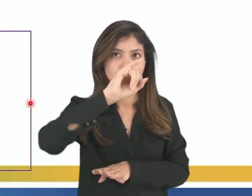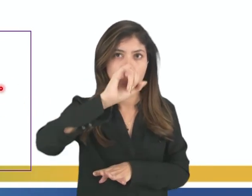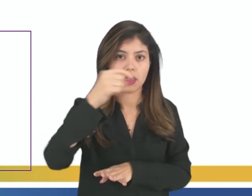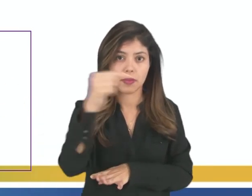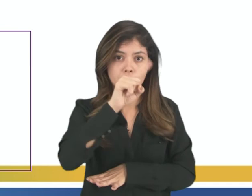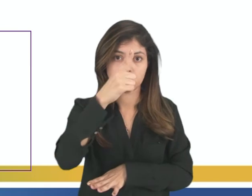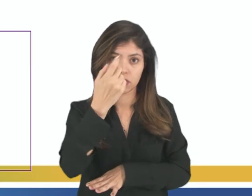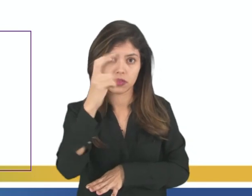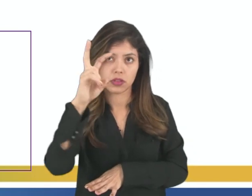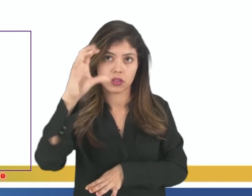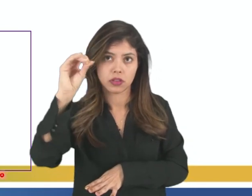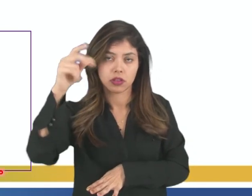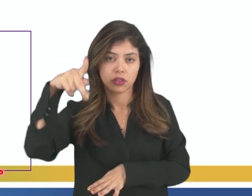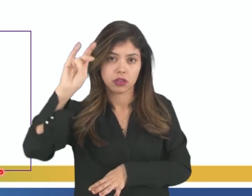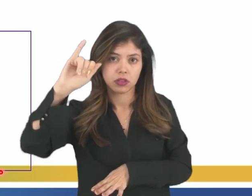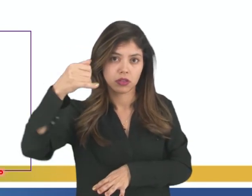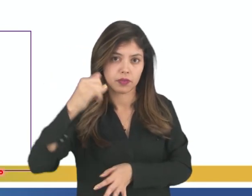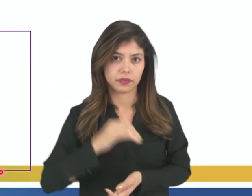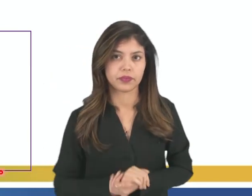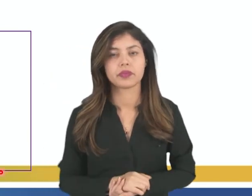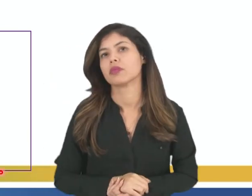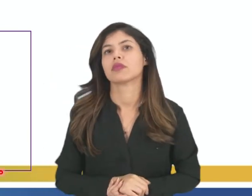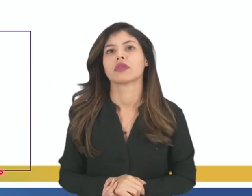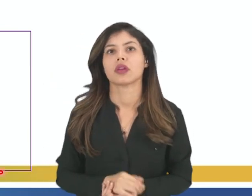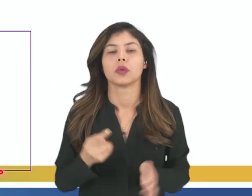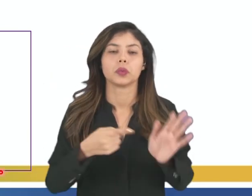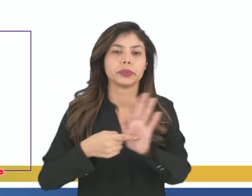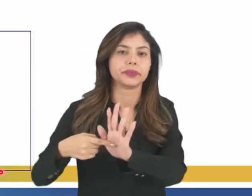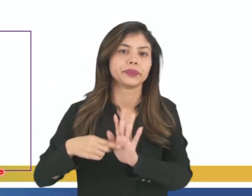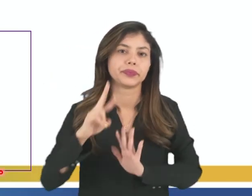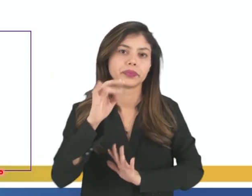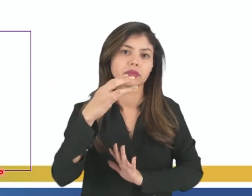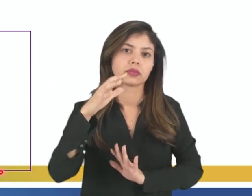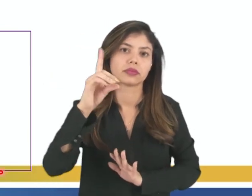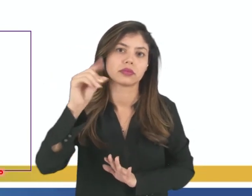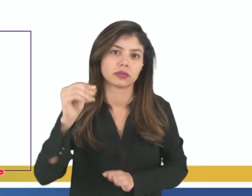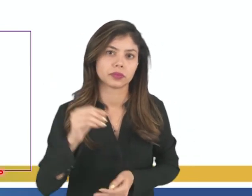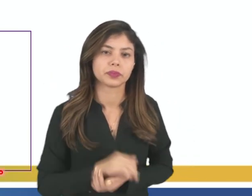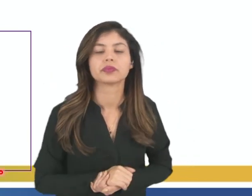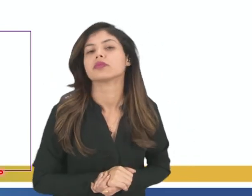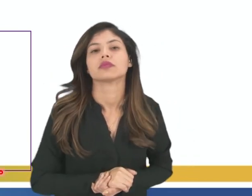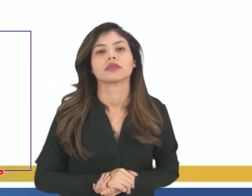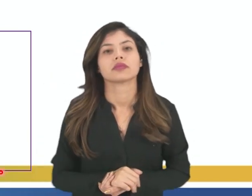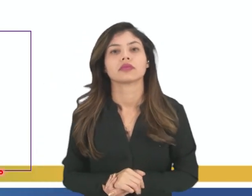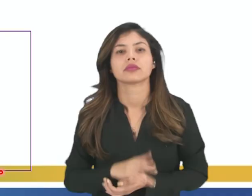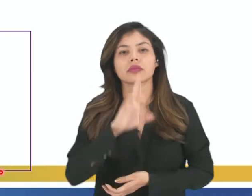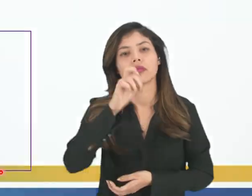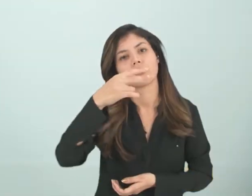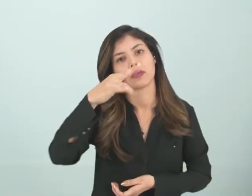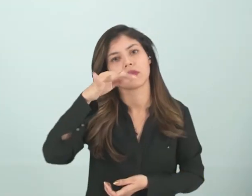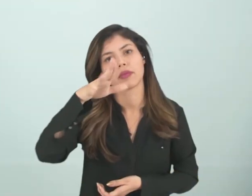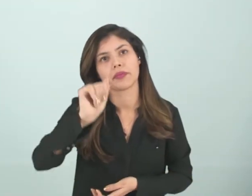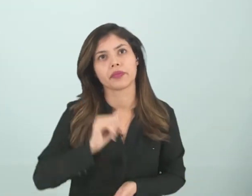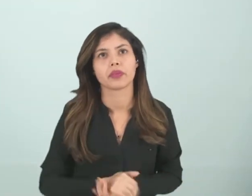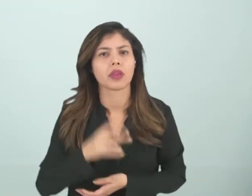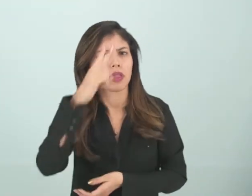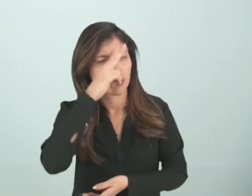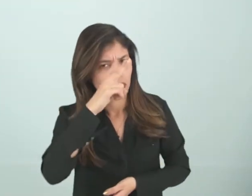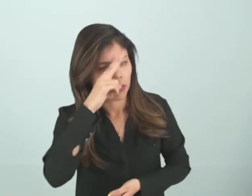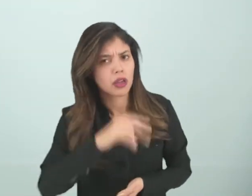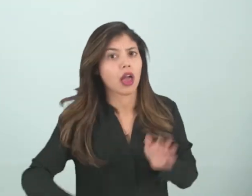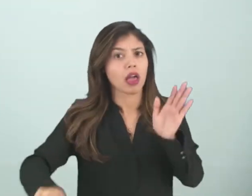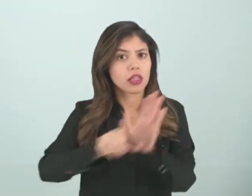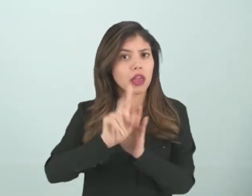menos 150 kJ, então enfatizando que uma reação é uma reação exotérmica. Então lembre-se, a